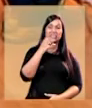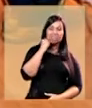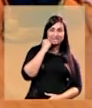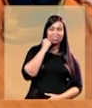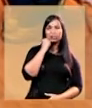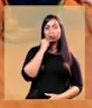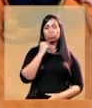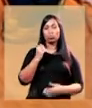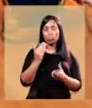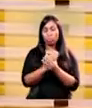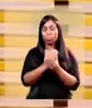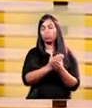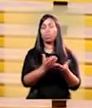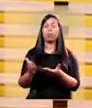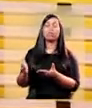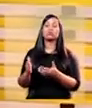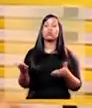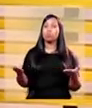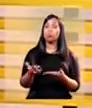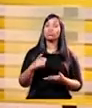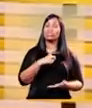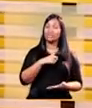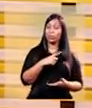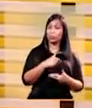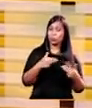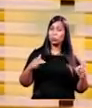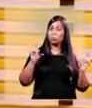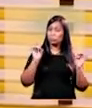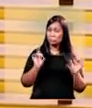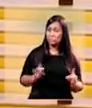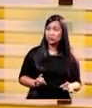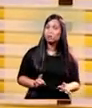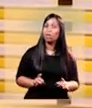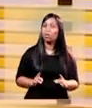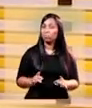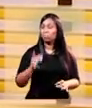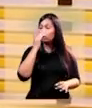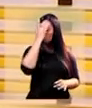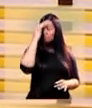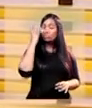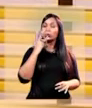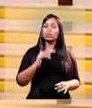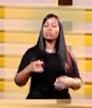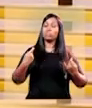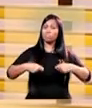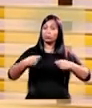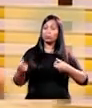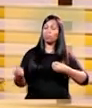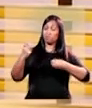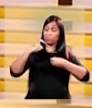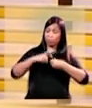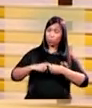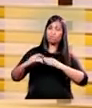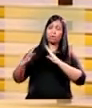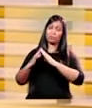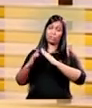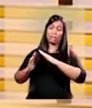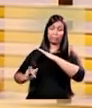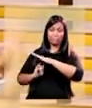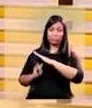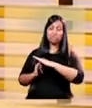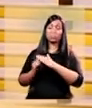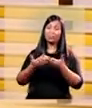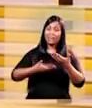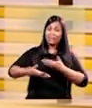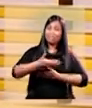ainda da adoção em curso, do processo em curso, hoje a gente tem algum caso específico desse, de que a criança precisou voltar para o acolhimento porque